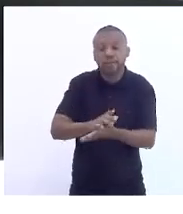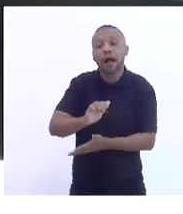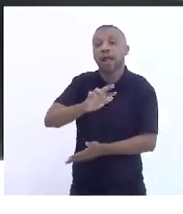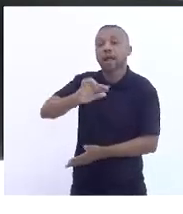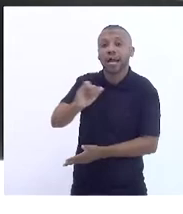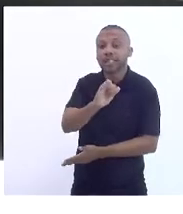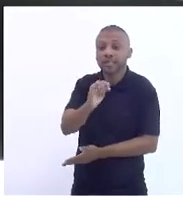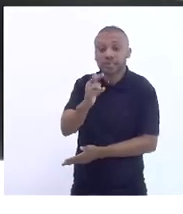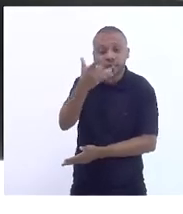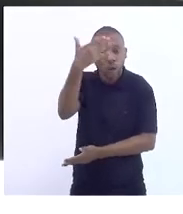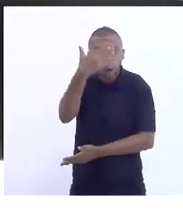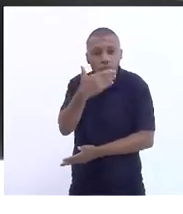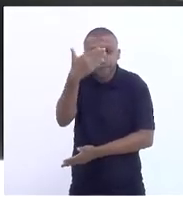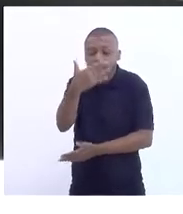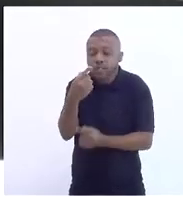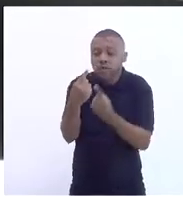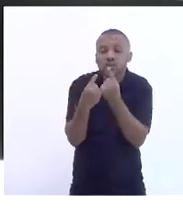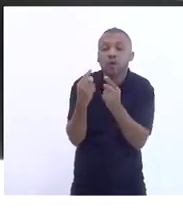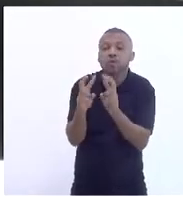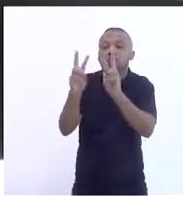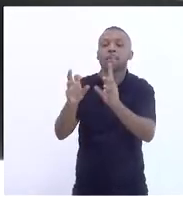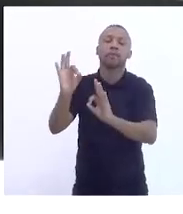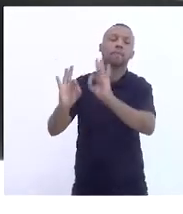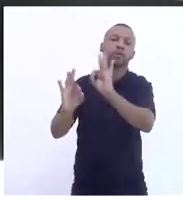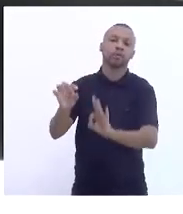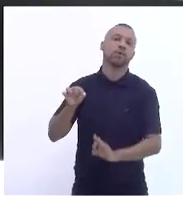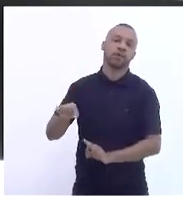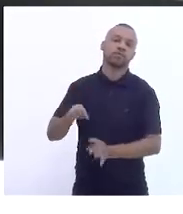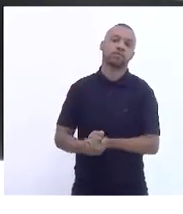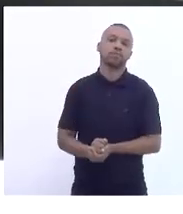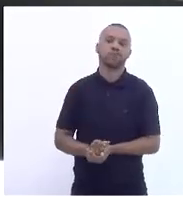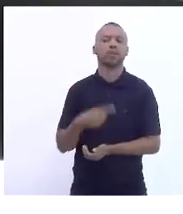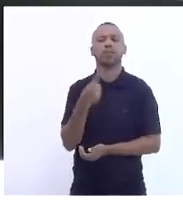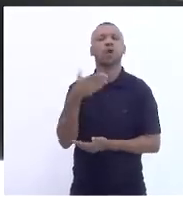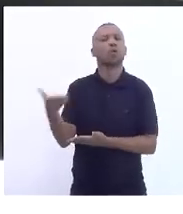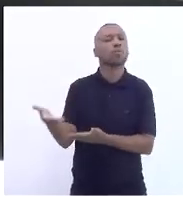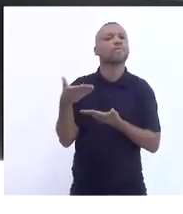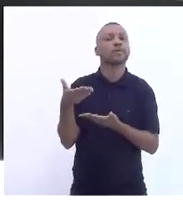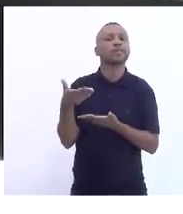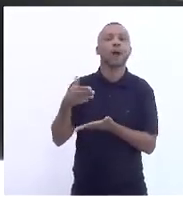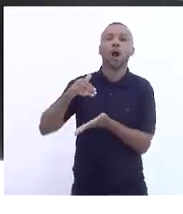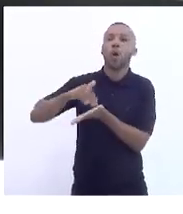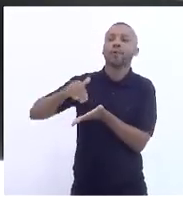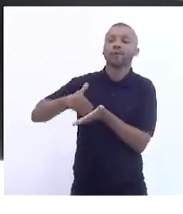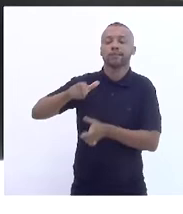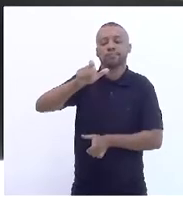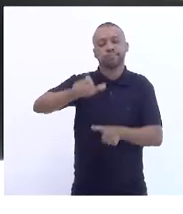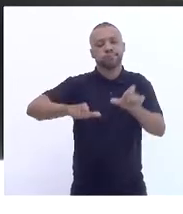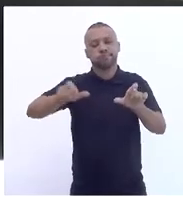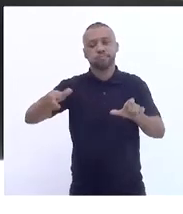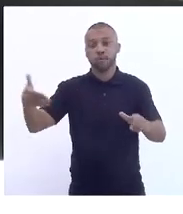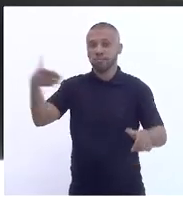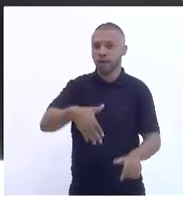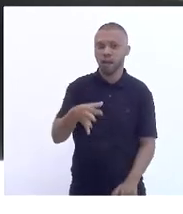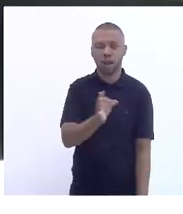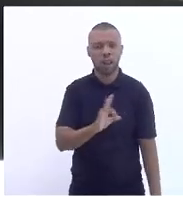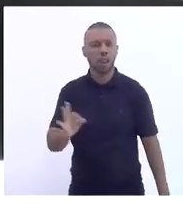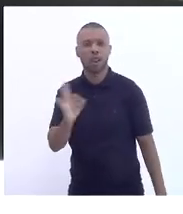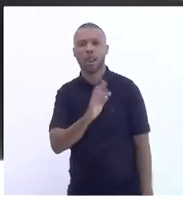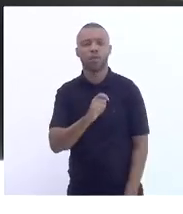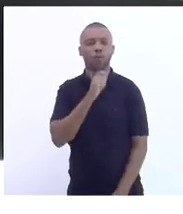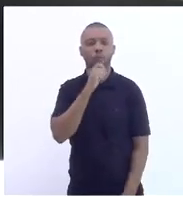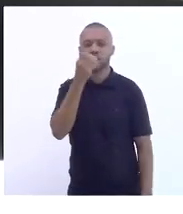Integradas e quando a gente Convida os secretários não aparecem né